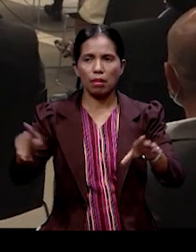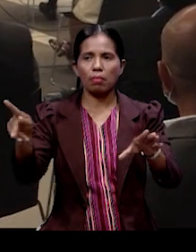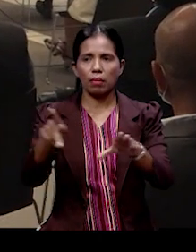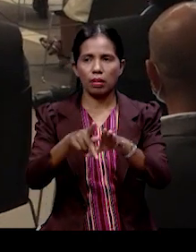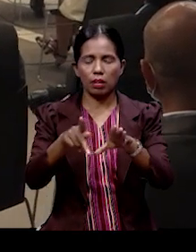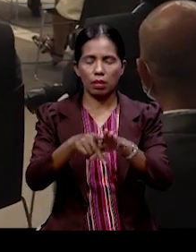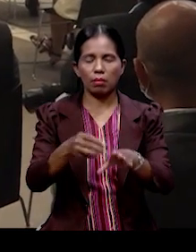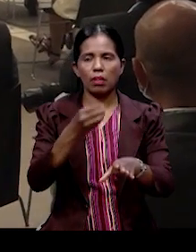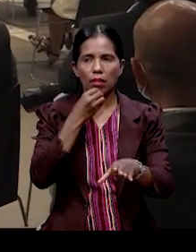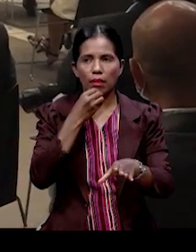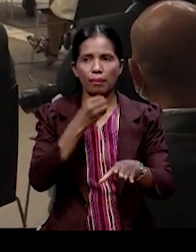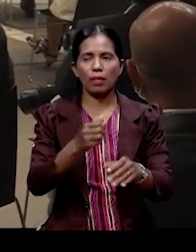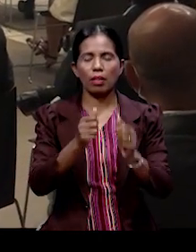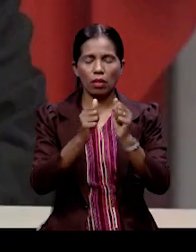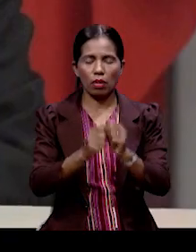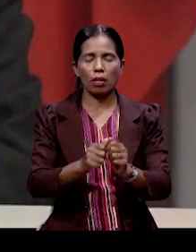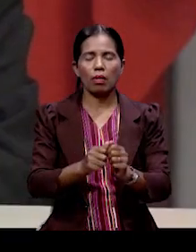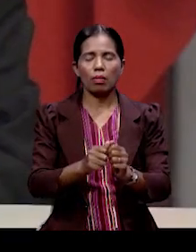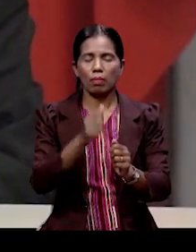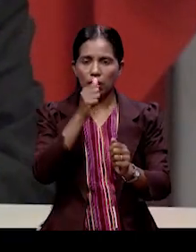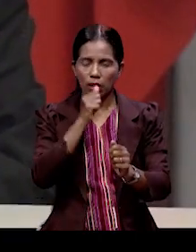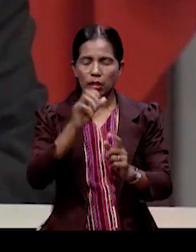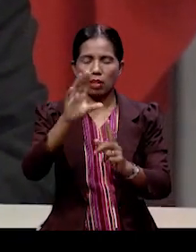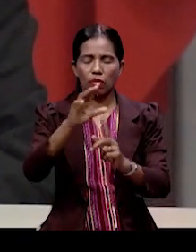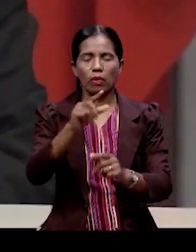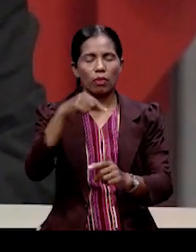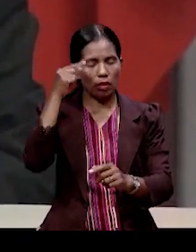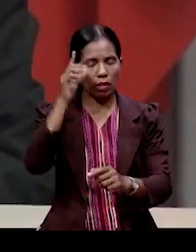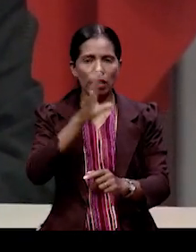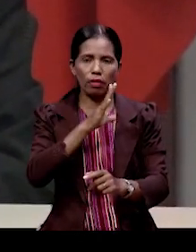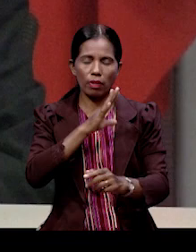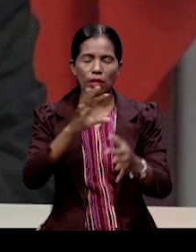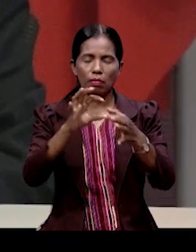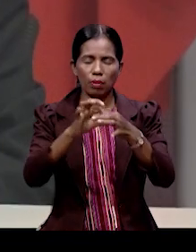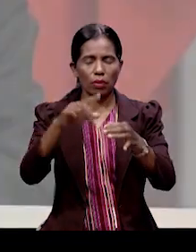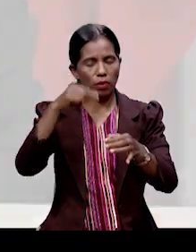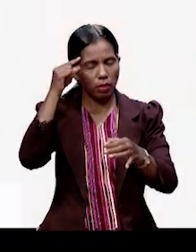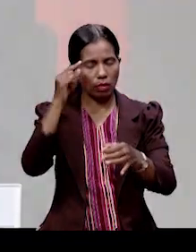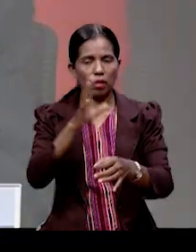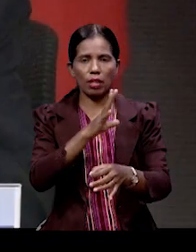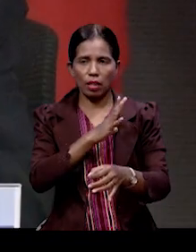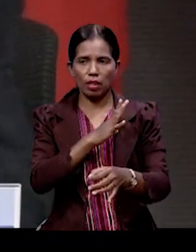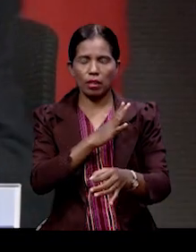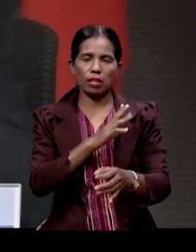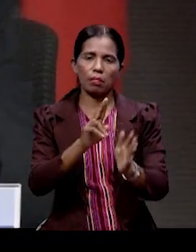matabisu hopa sensa sefi governo ne tem ki hein fali membro governo sira kuaze oras balon